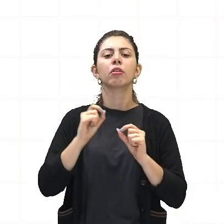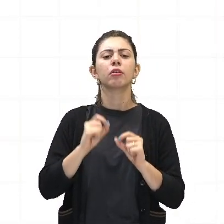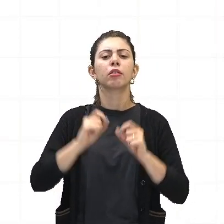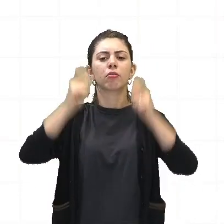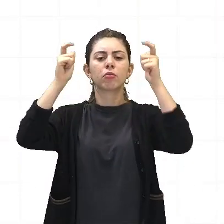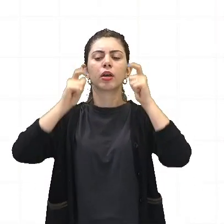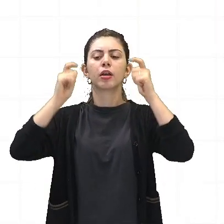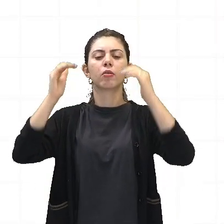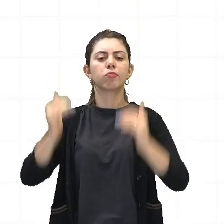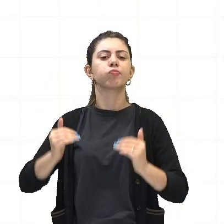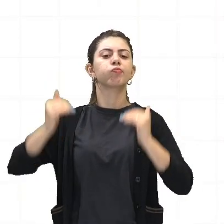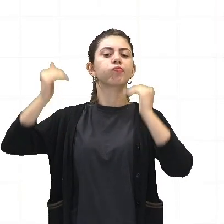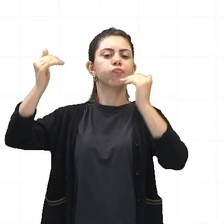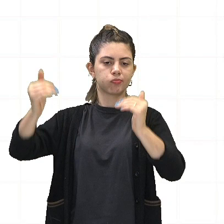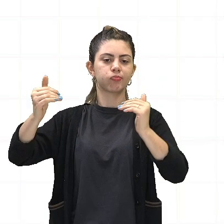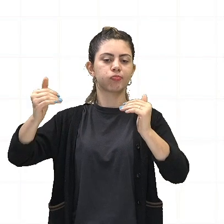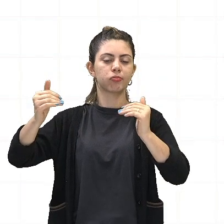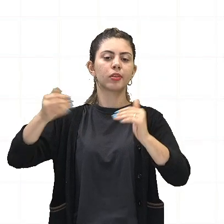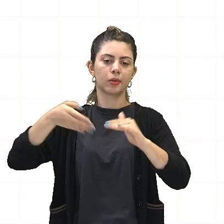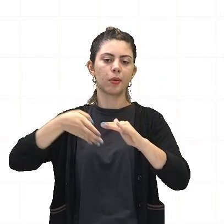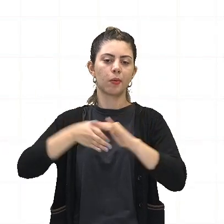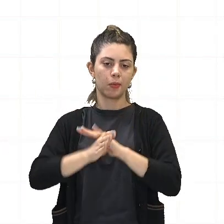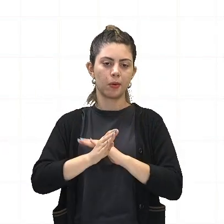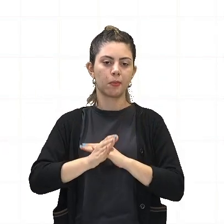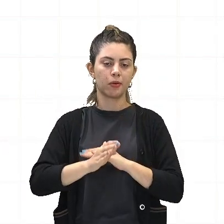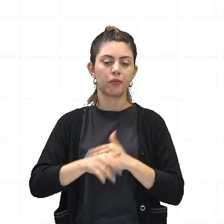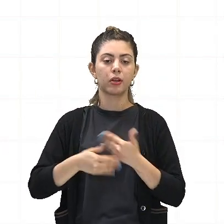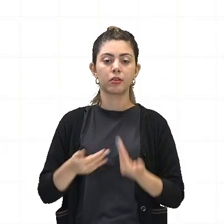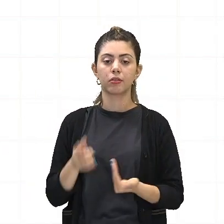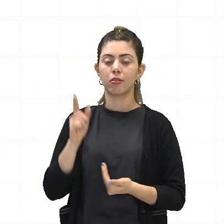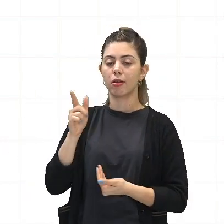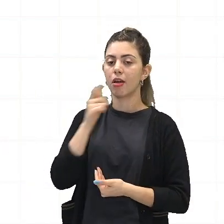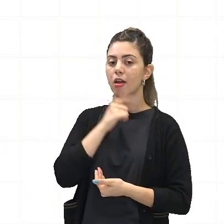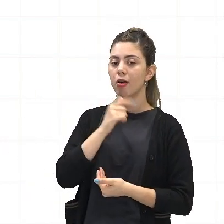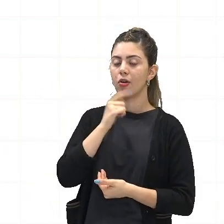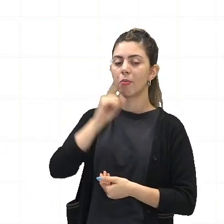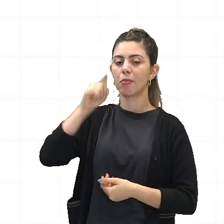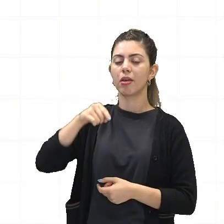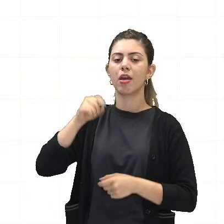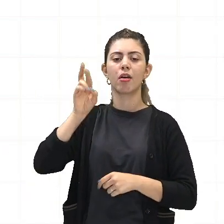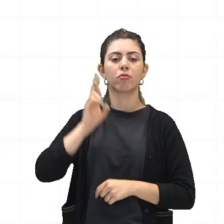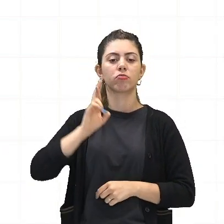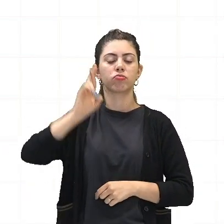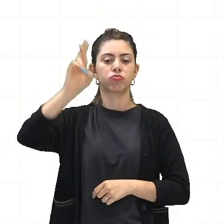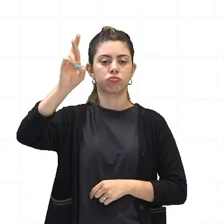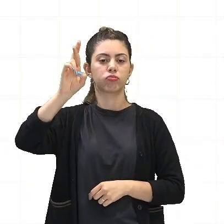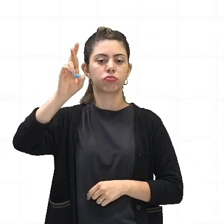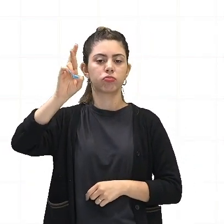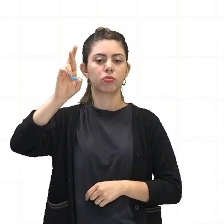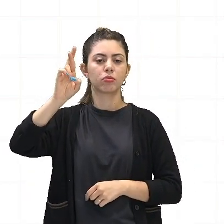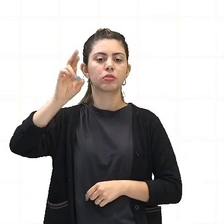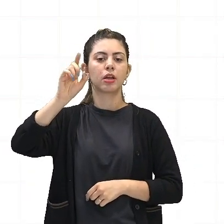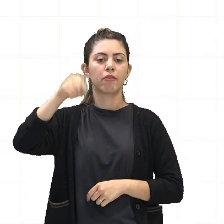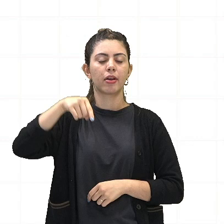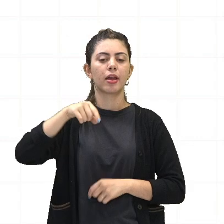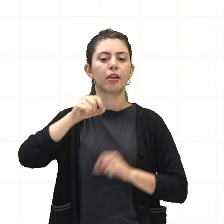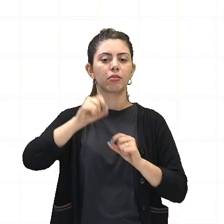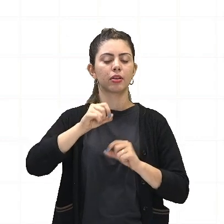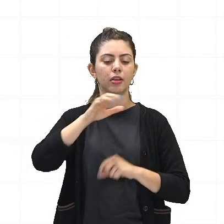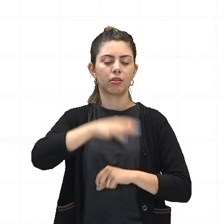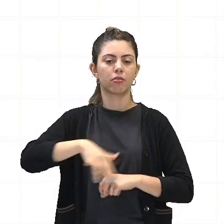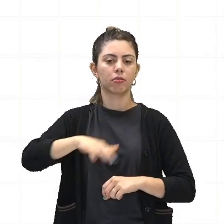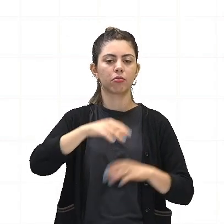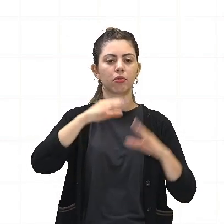desse momento que a Igreja Católica estava fragilizada por conta da Reforma Protestante e ele